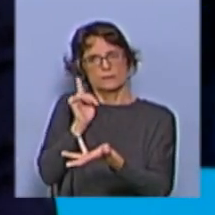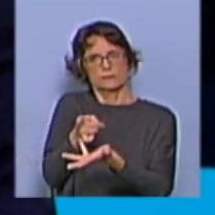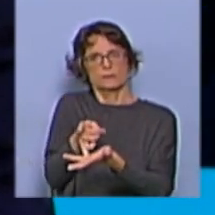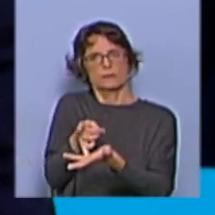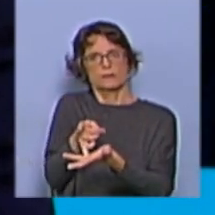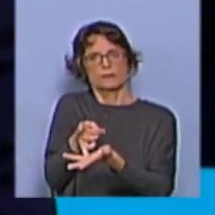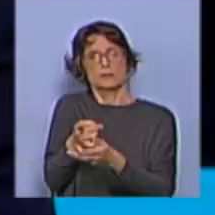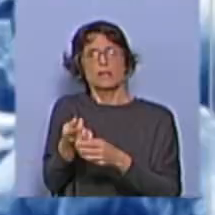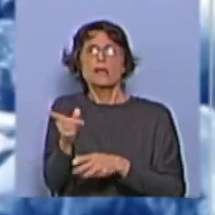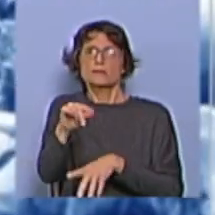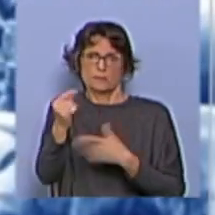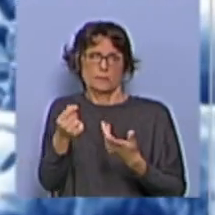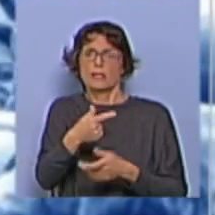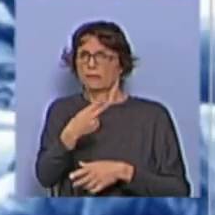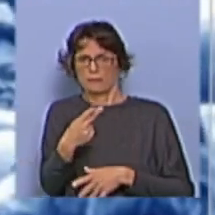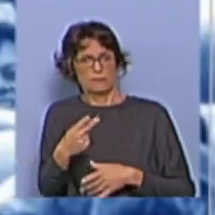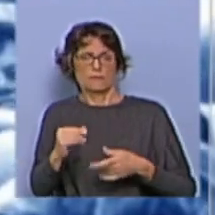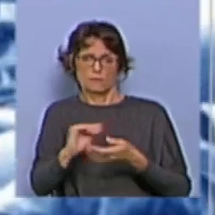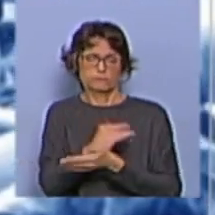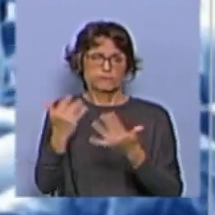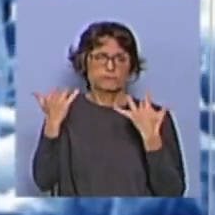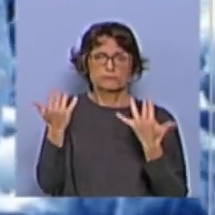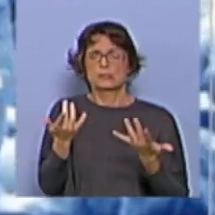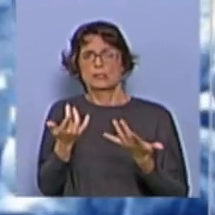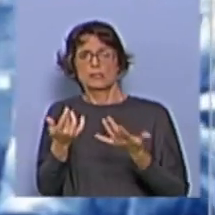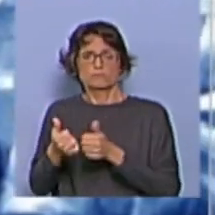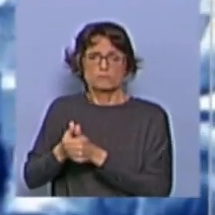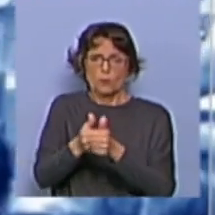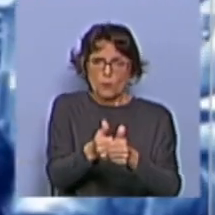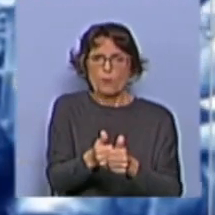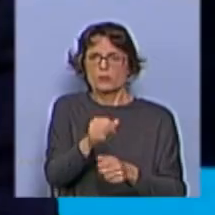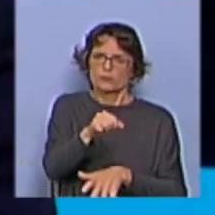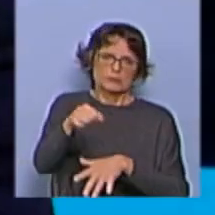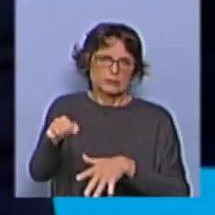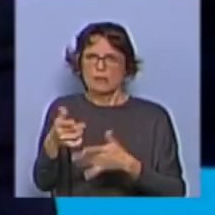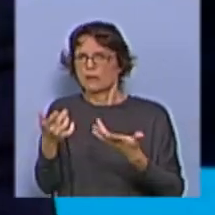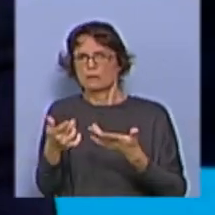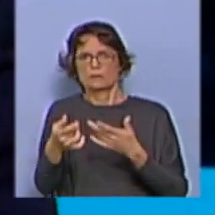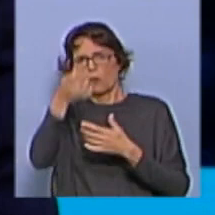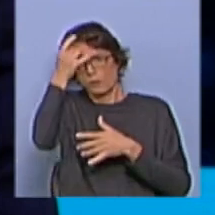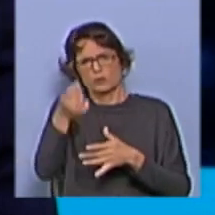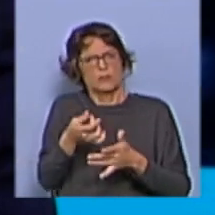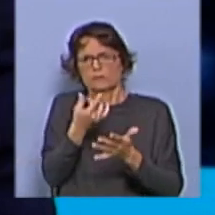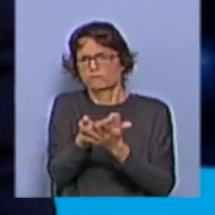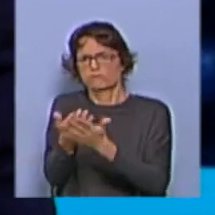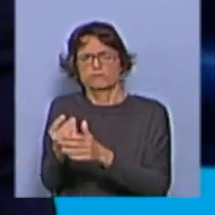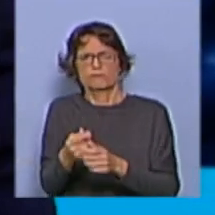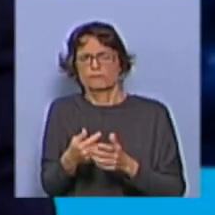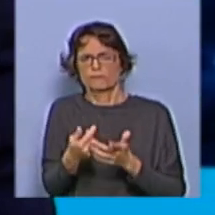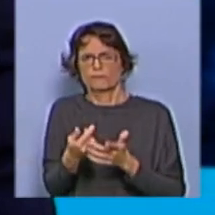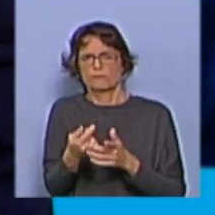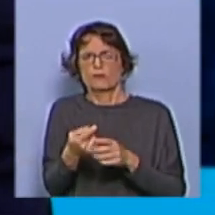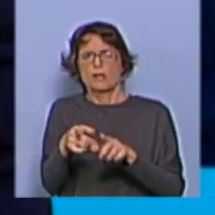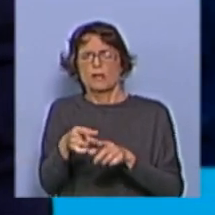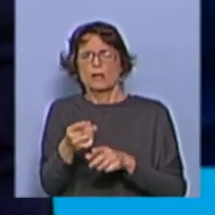ponto é que a televisão conseguiu acompanhar, se as mensagens, lá está a prudência que foi incutida não terá